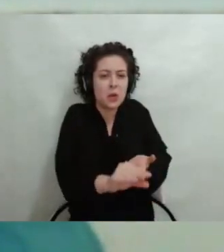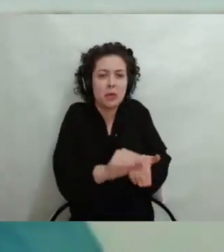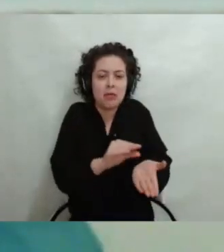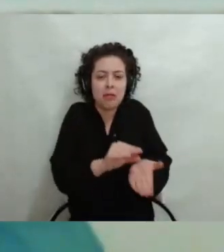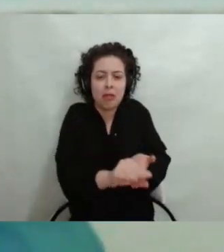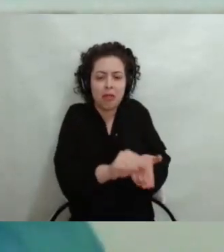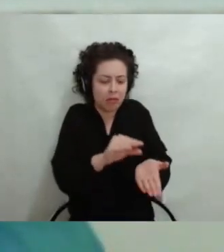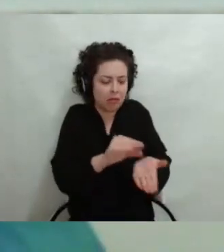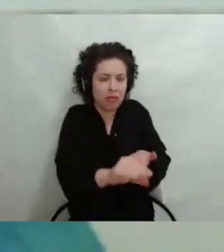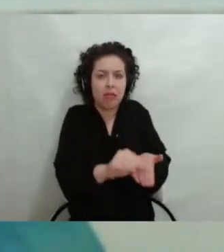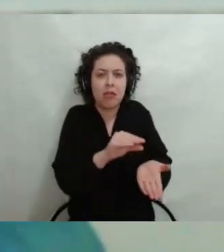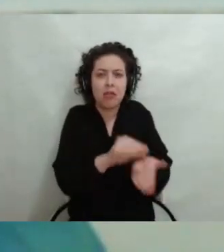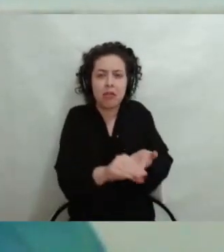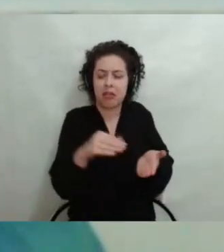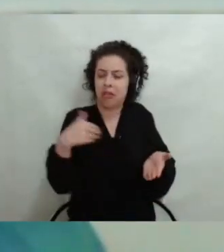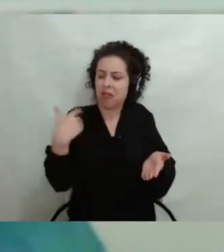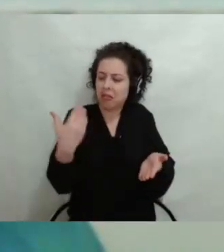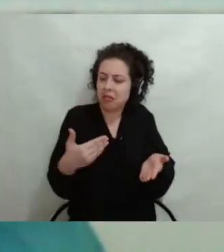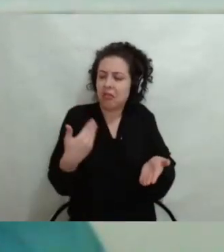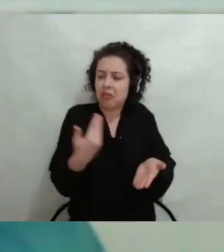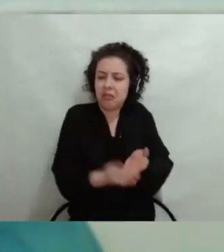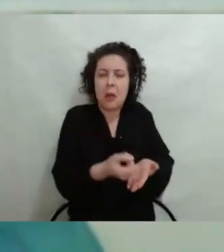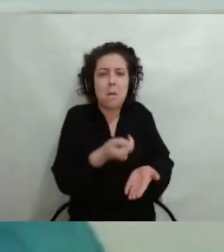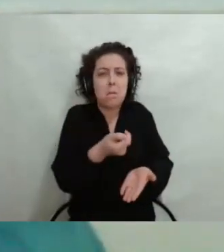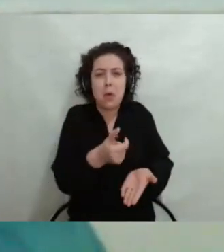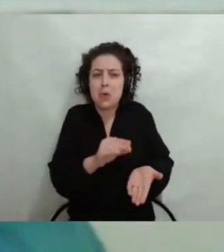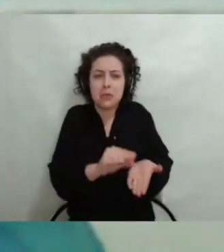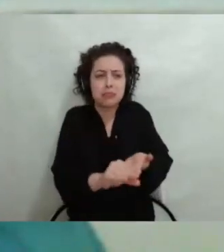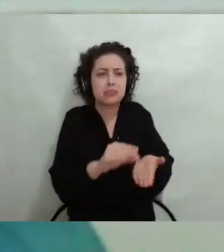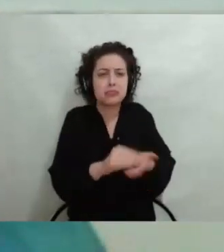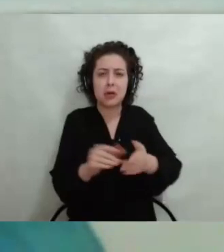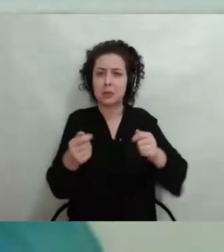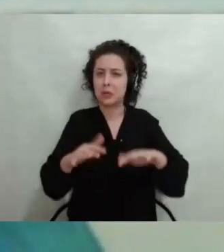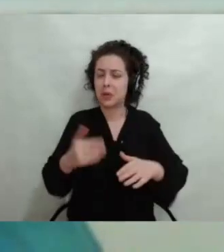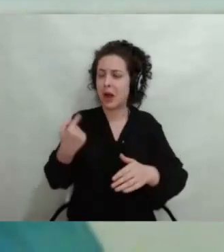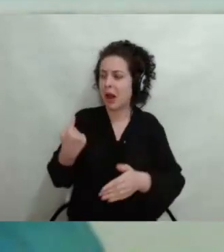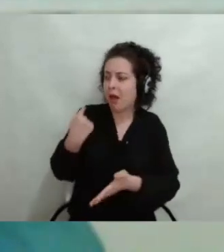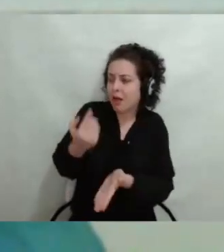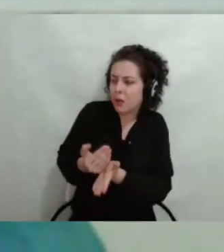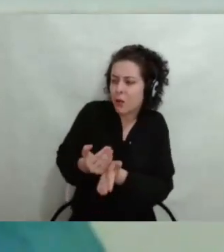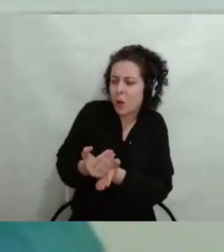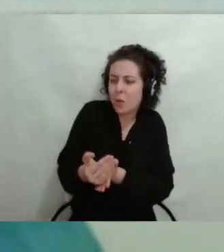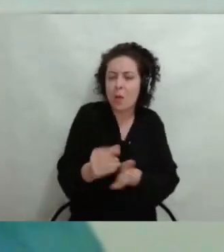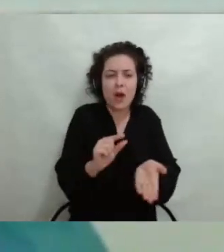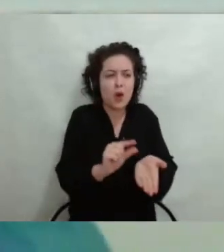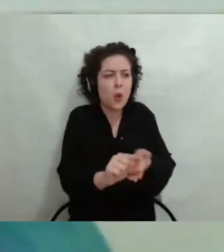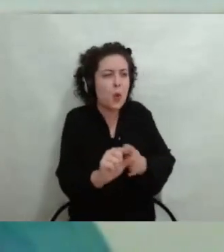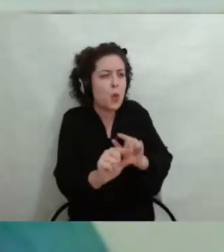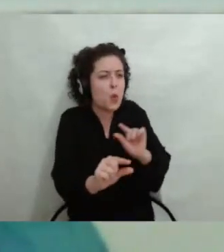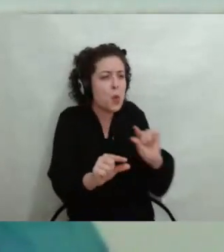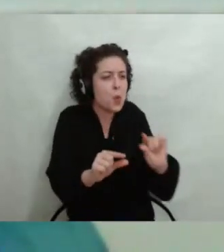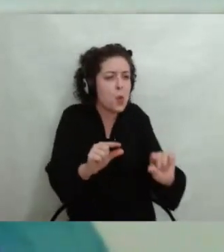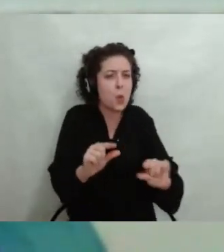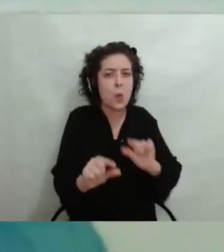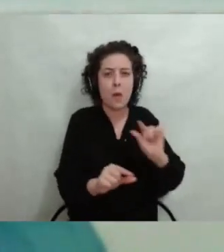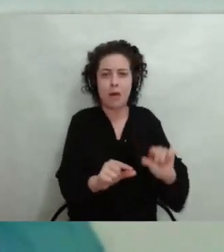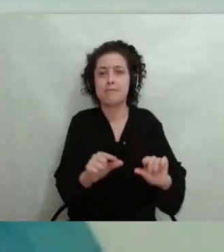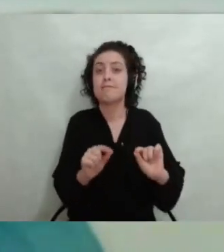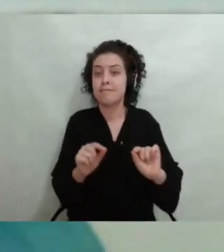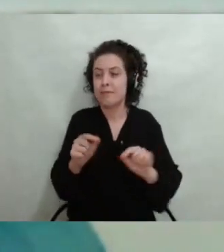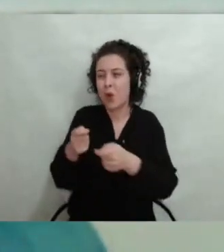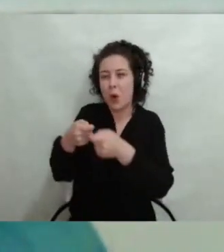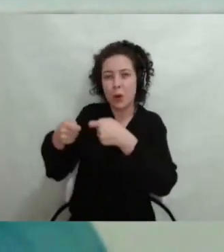SUS vem enfrentando desde o seu início se aguça com aquilo que os economistas chamam